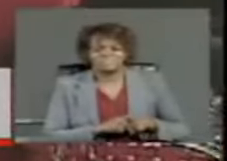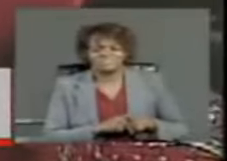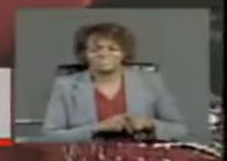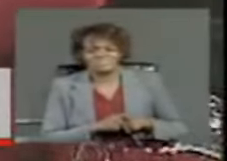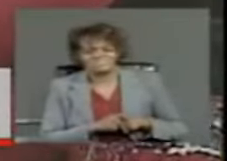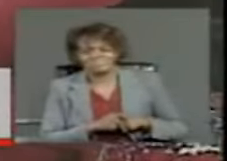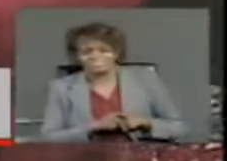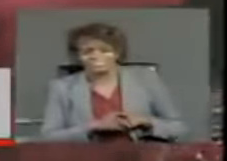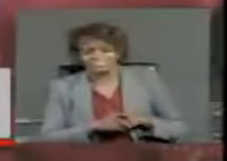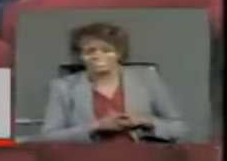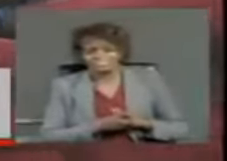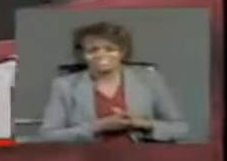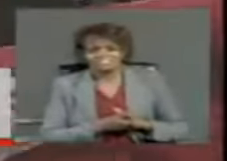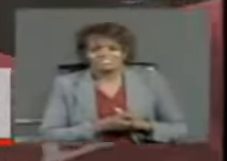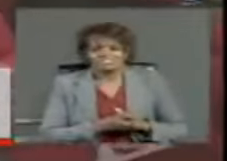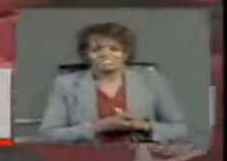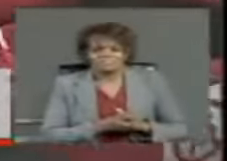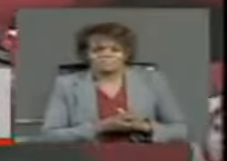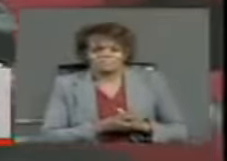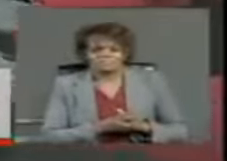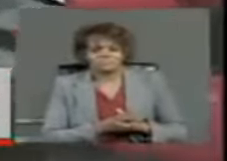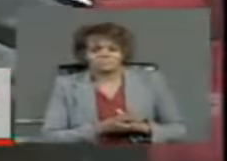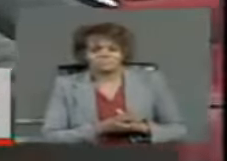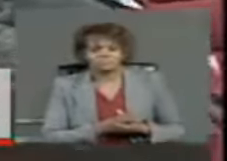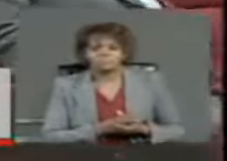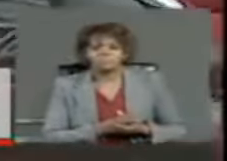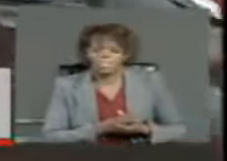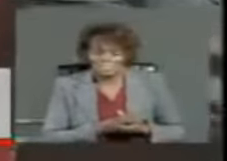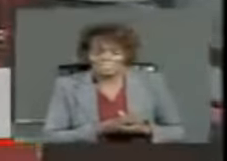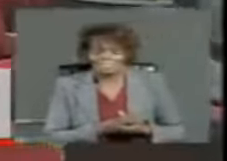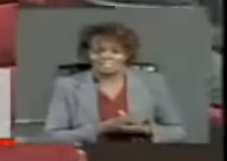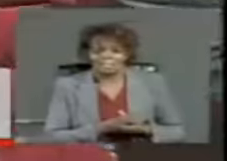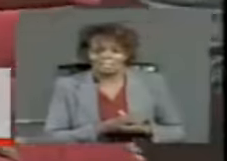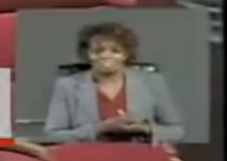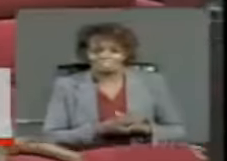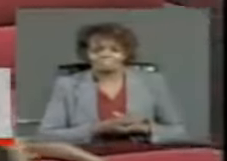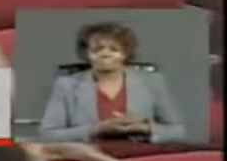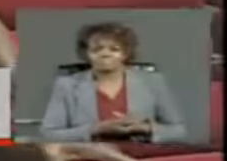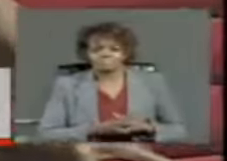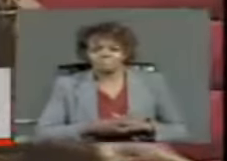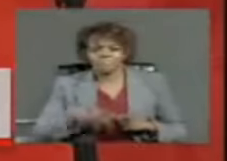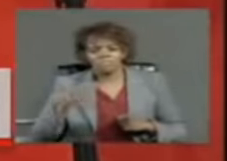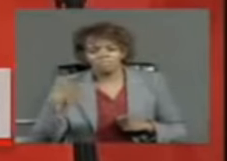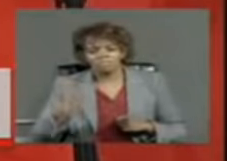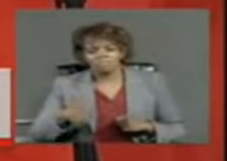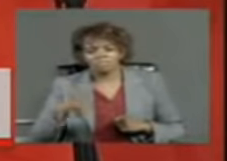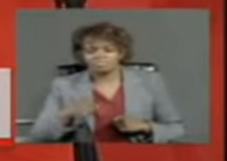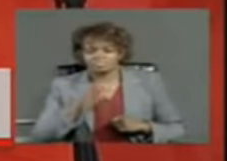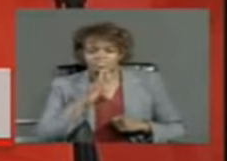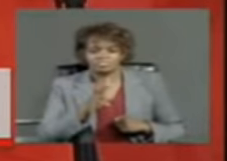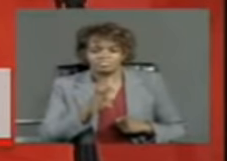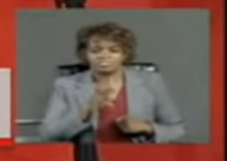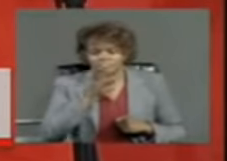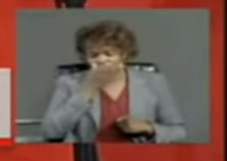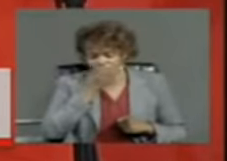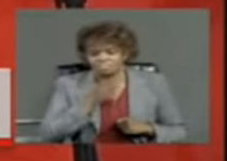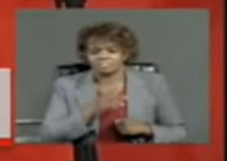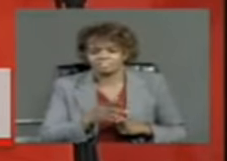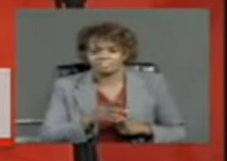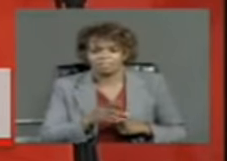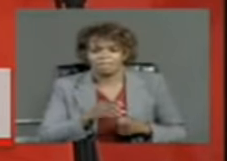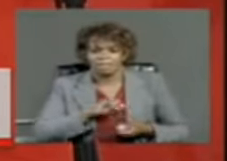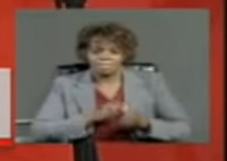O problema é que nós estamos num Estado Democrático de Direito que